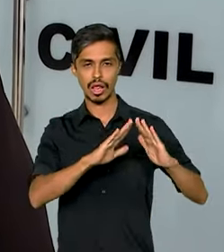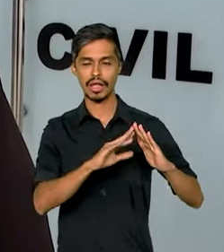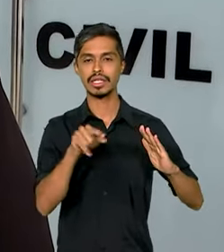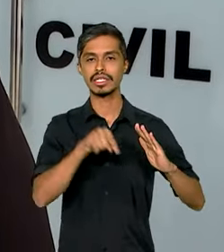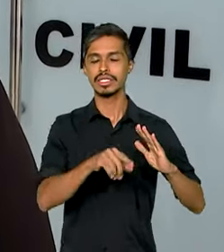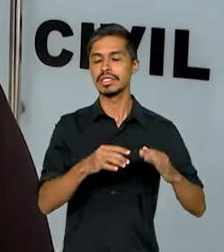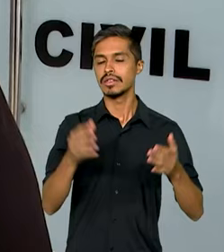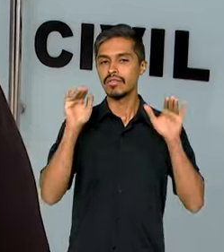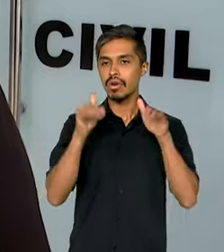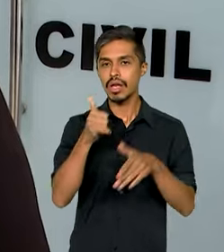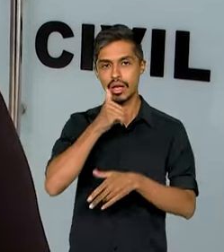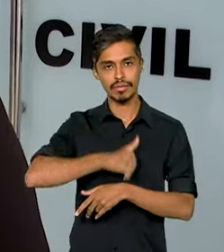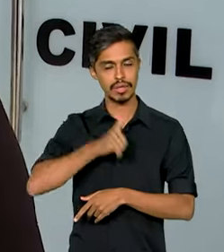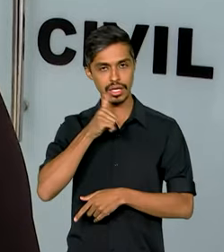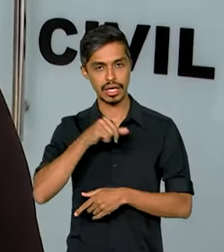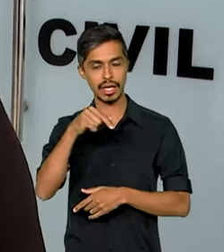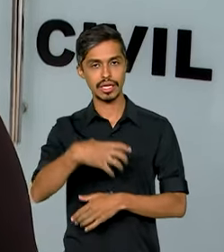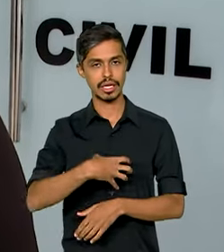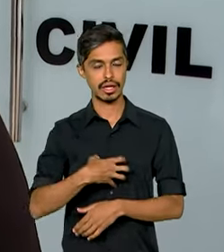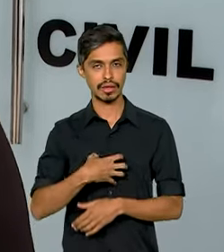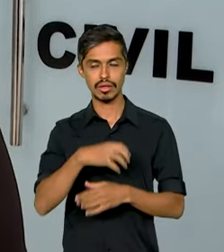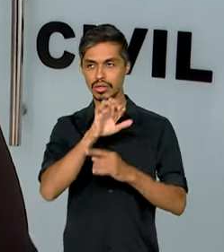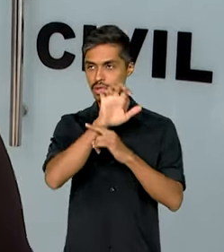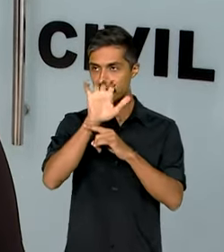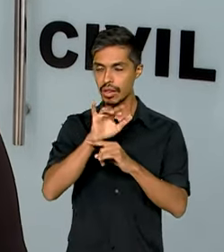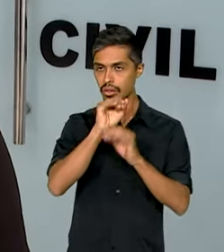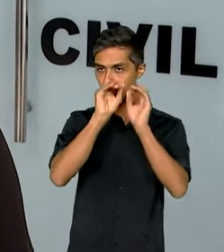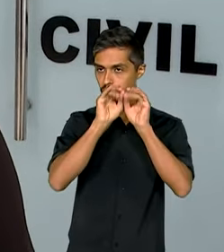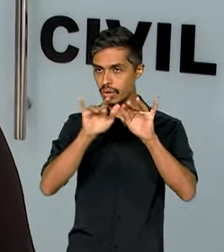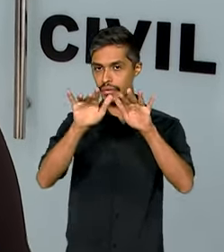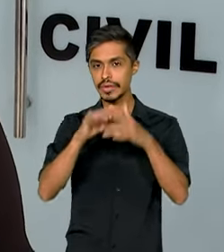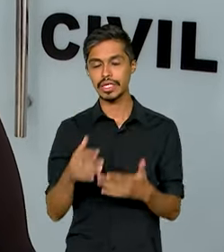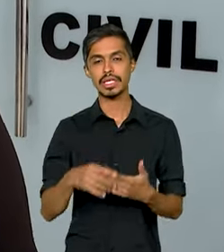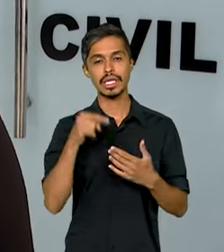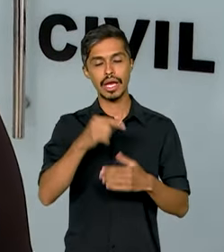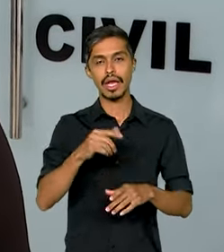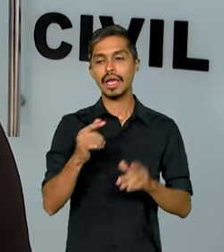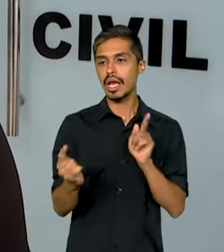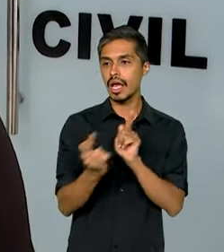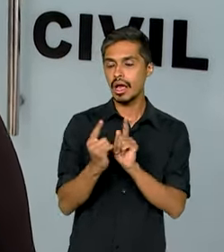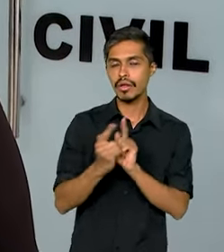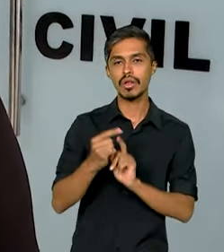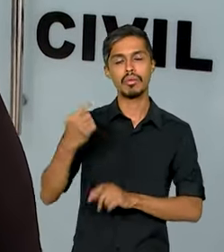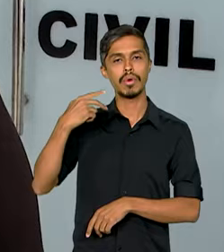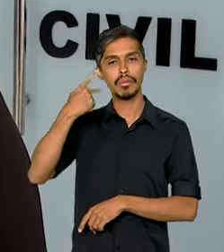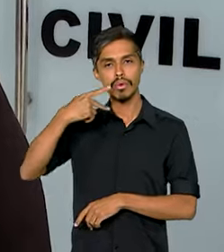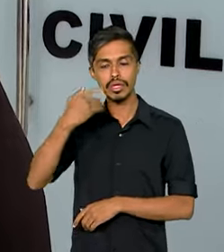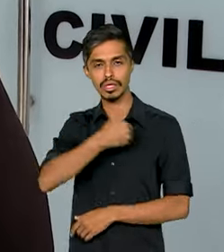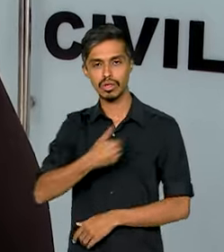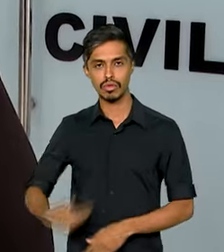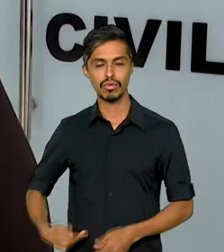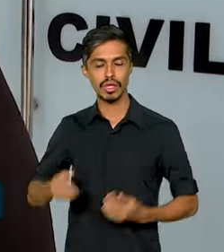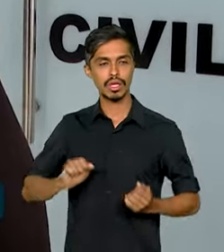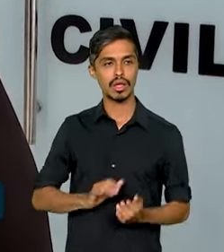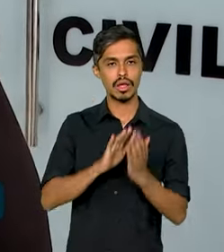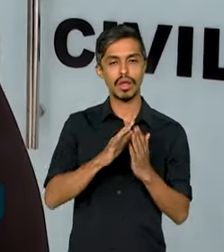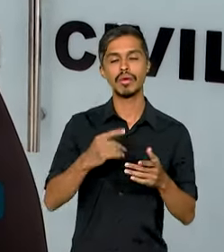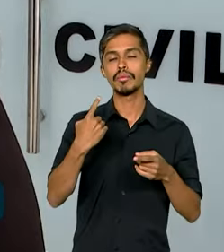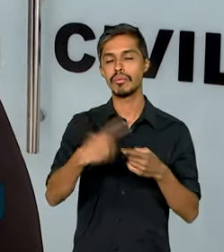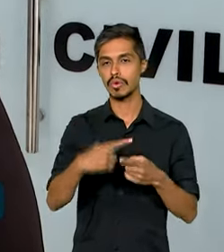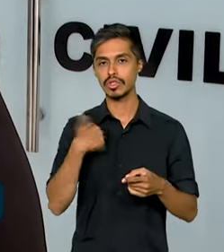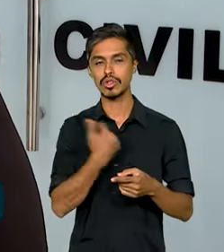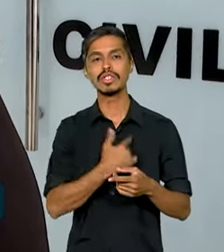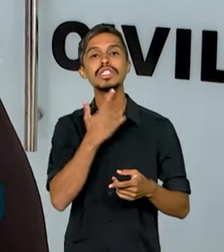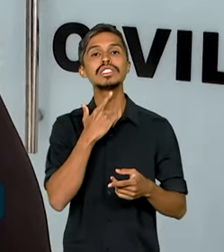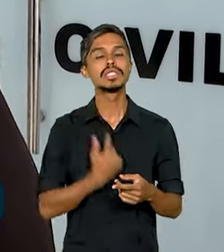no estado da Bahia né E ela vem Justamente esse equipamento existe para atender uma política pública muito importante que é de enfrentar que hoje a gente quer